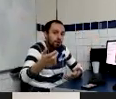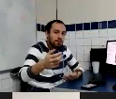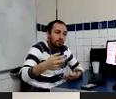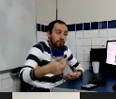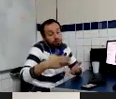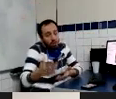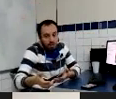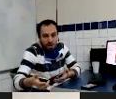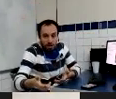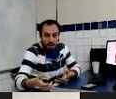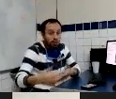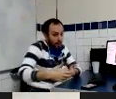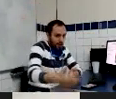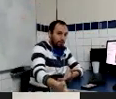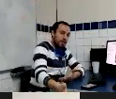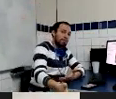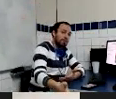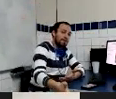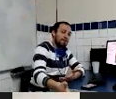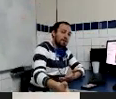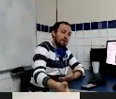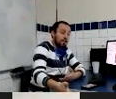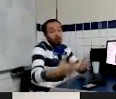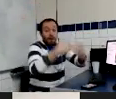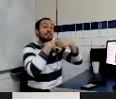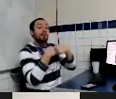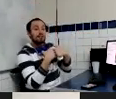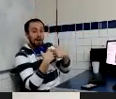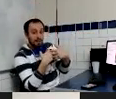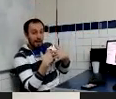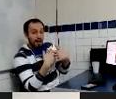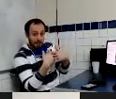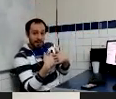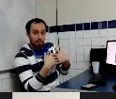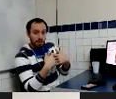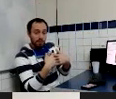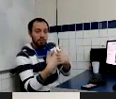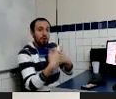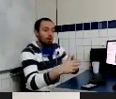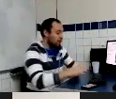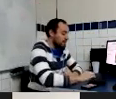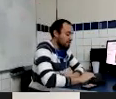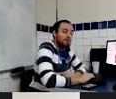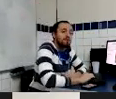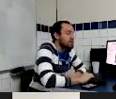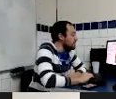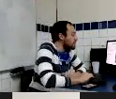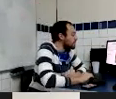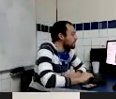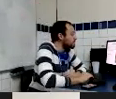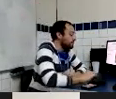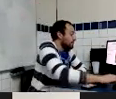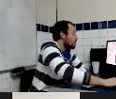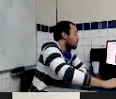Com isso, com sobra de alimento e com tempo livre, e com esse armazenamento, o que vai ser possível ser